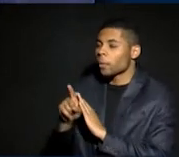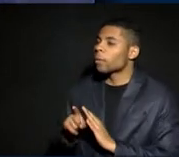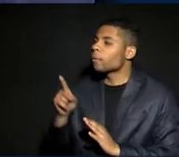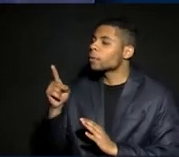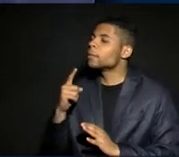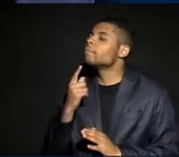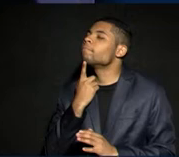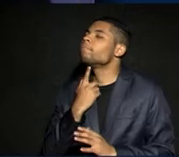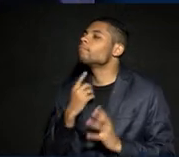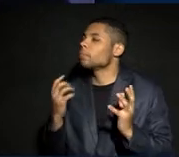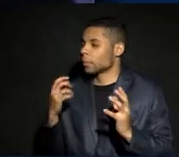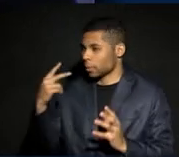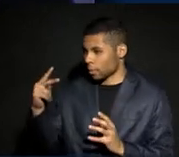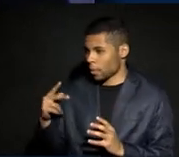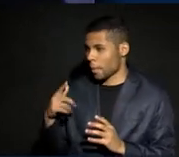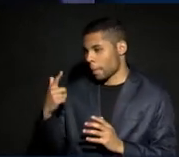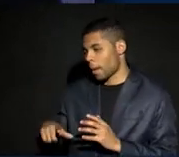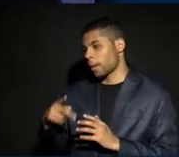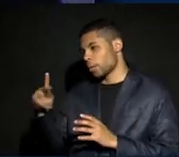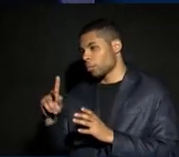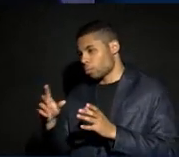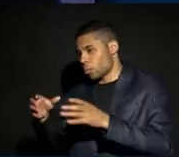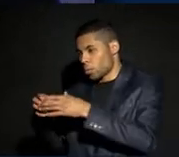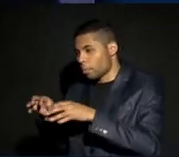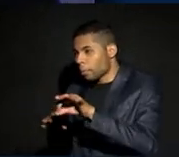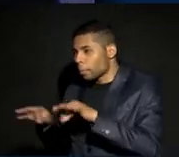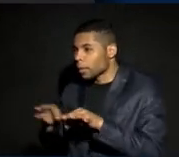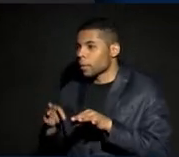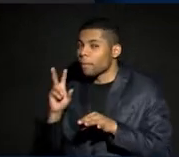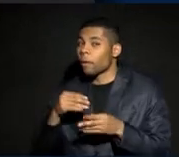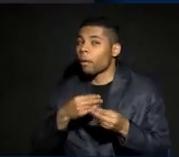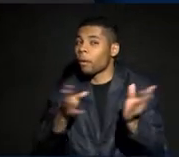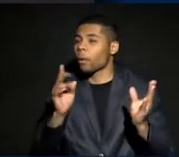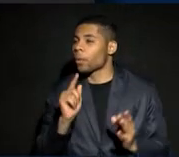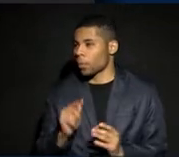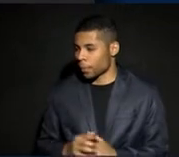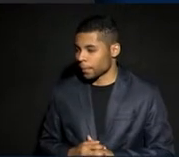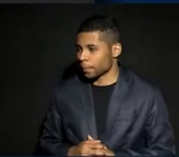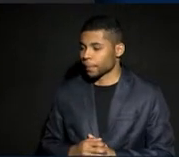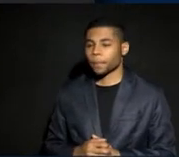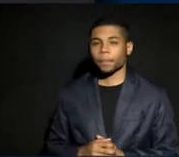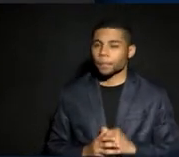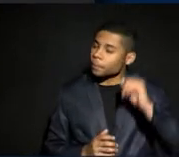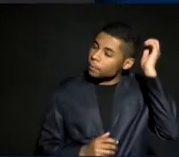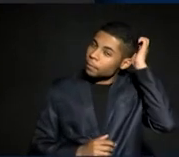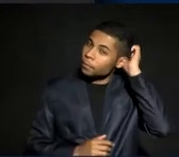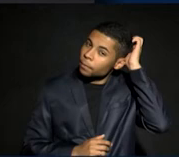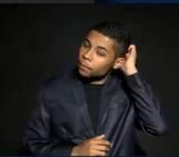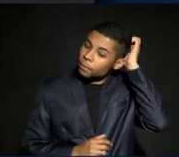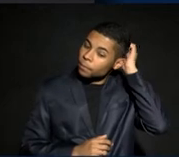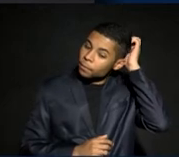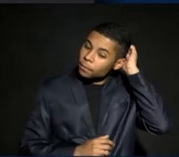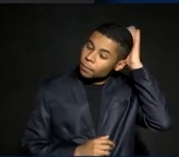econômica é essa que o senhor e seu plano de governo vêm para o Estado? Olha,